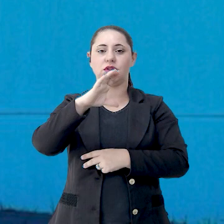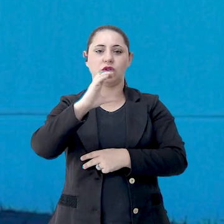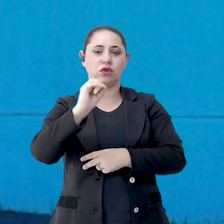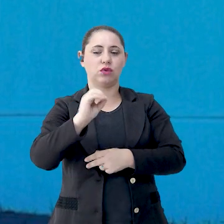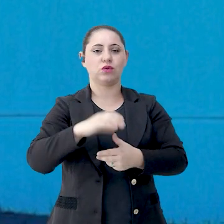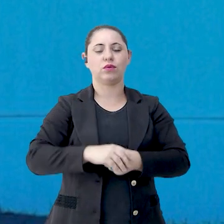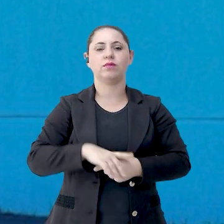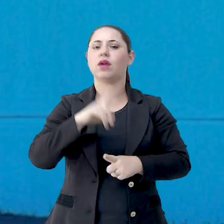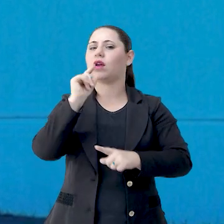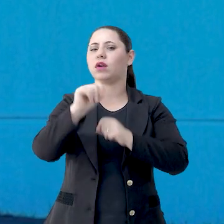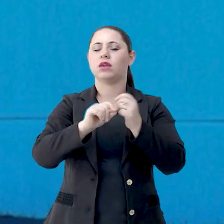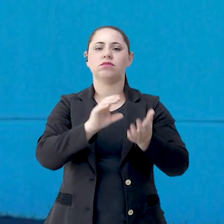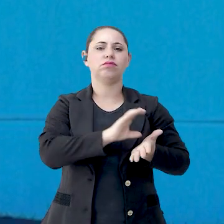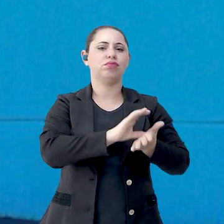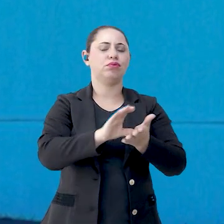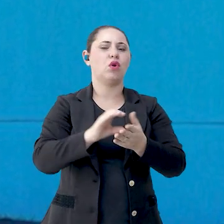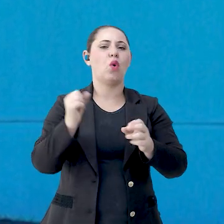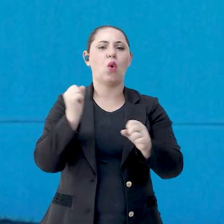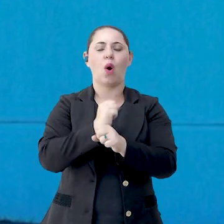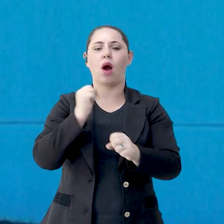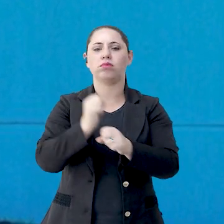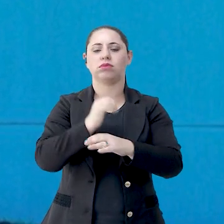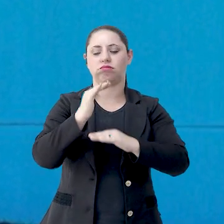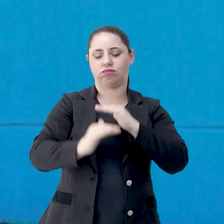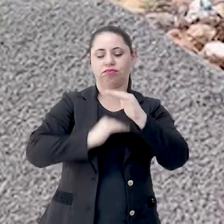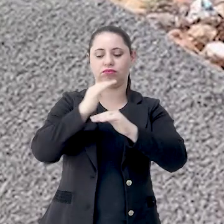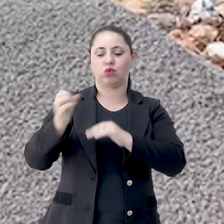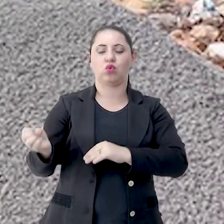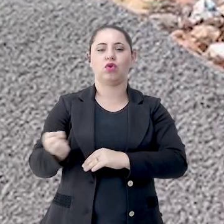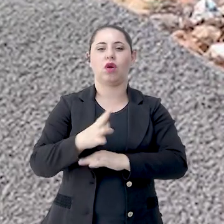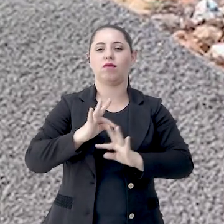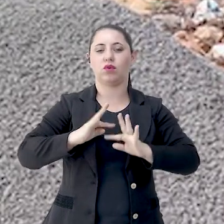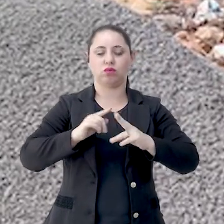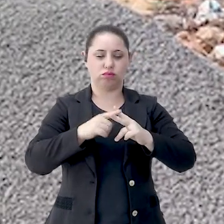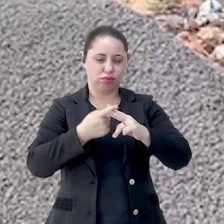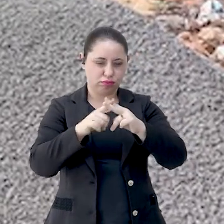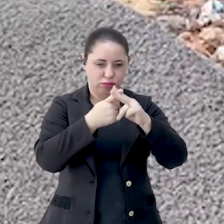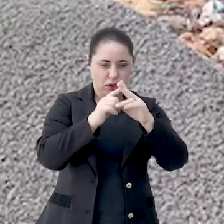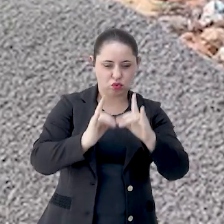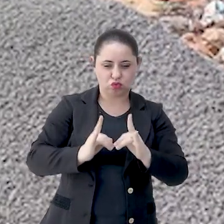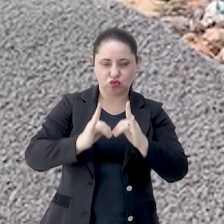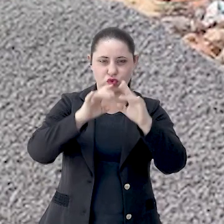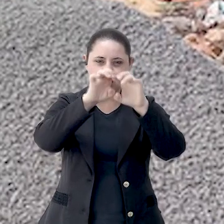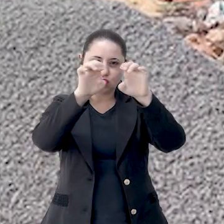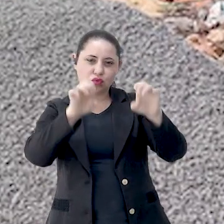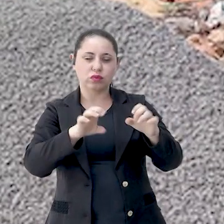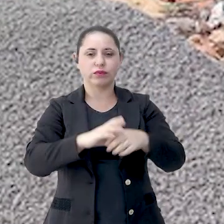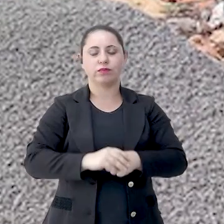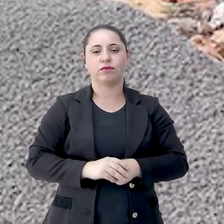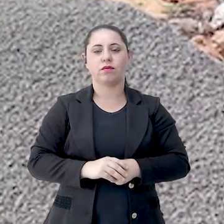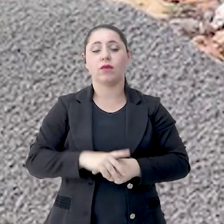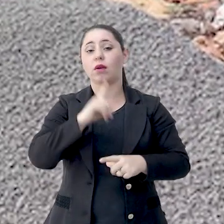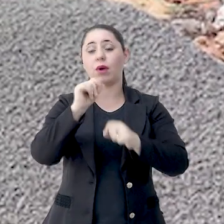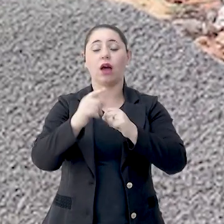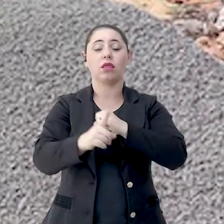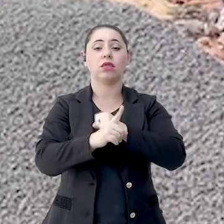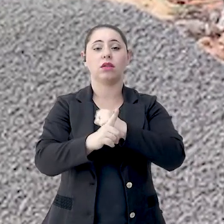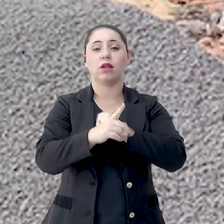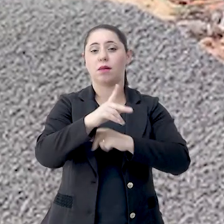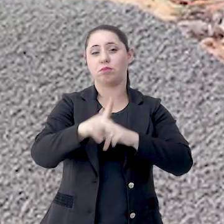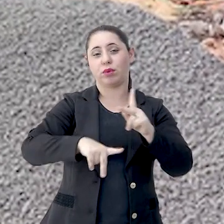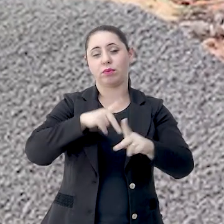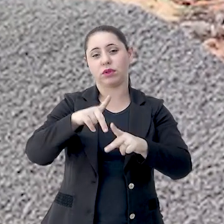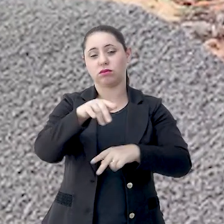Regional Francisco Dantas Maniçoba, que está recebendo obras de modernização em toda a sua